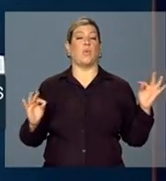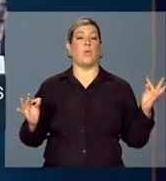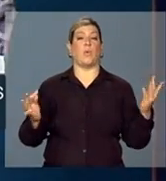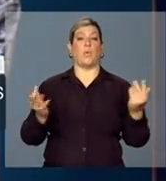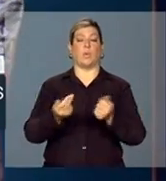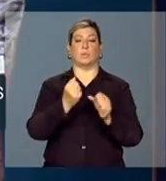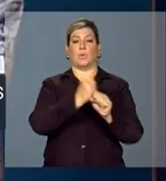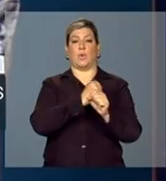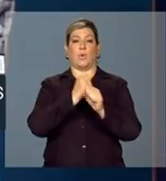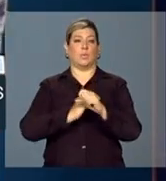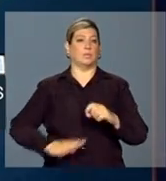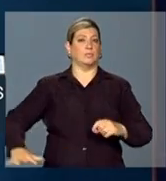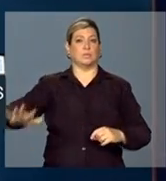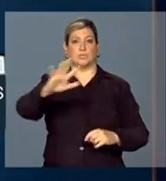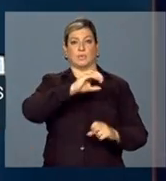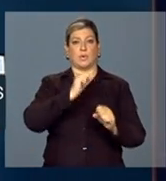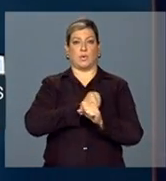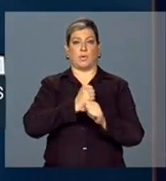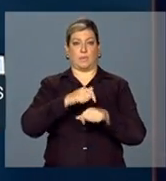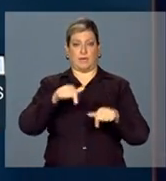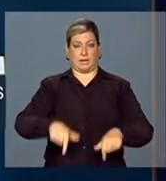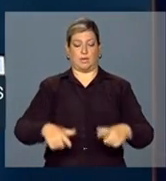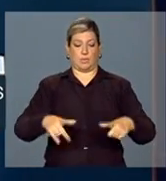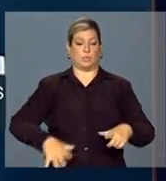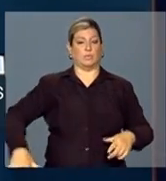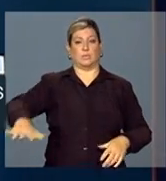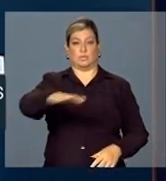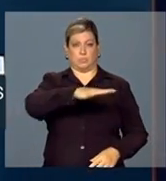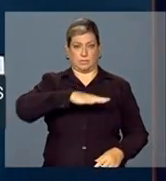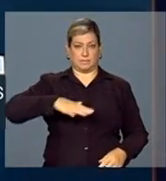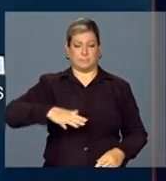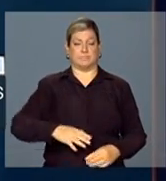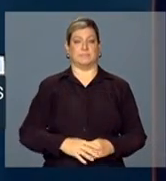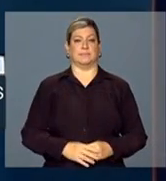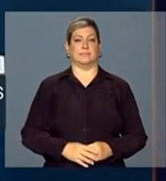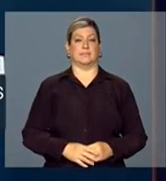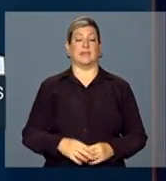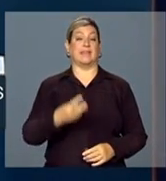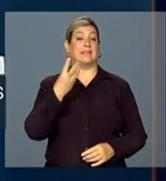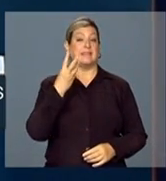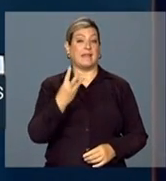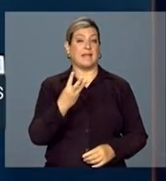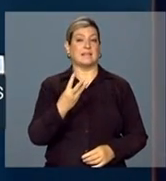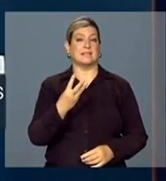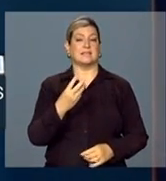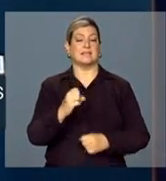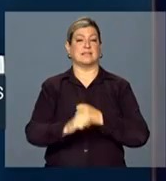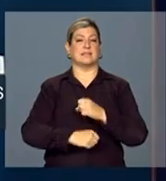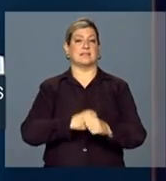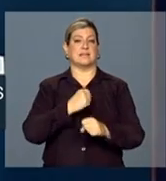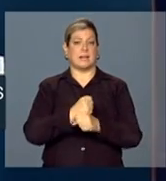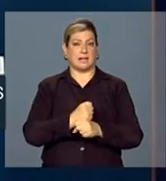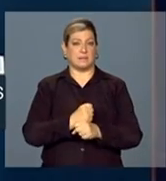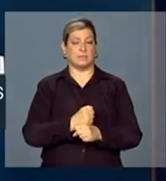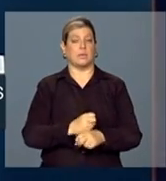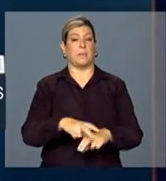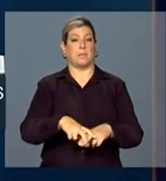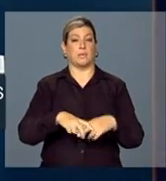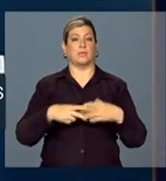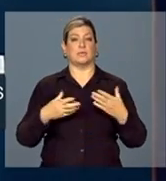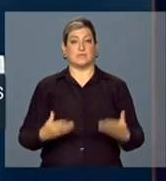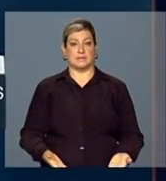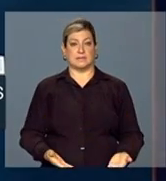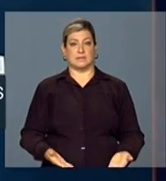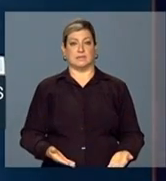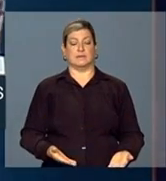a infraestrutura construída aqui nesta região. Foram 3 anos e, por isso, é